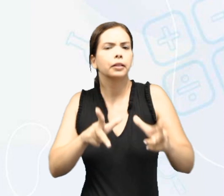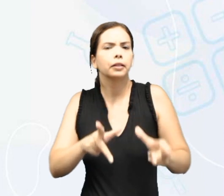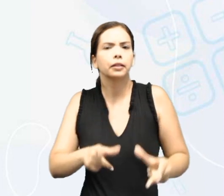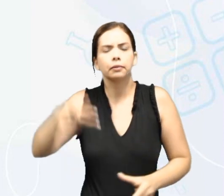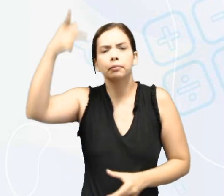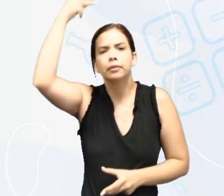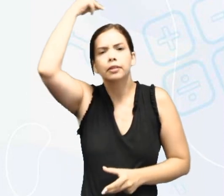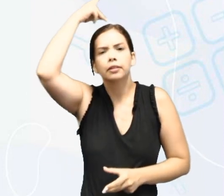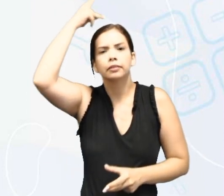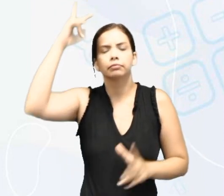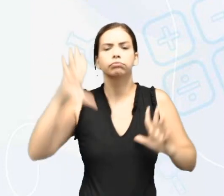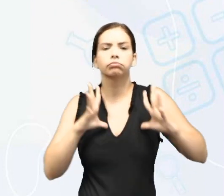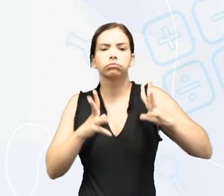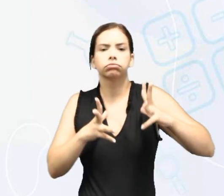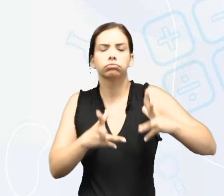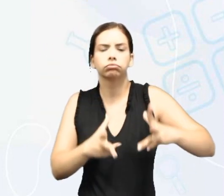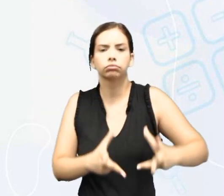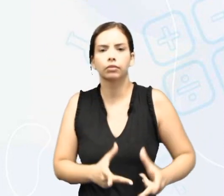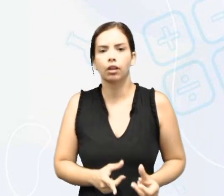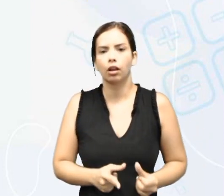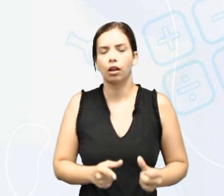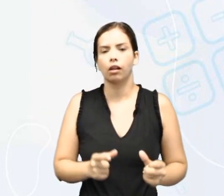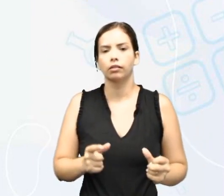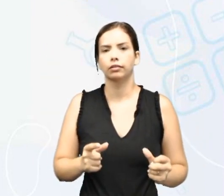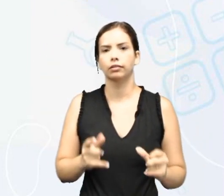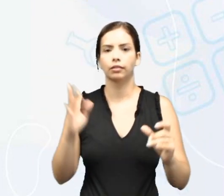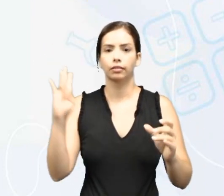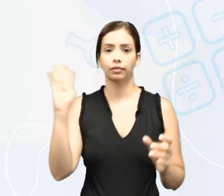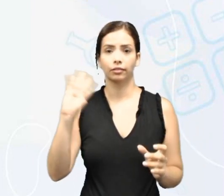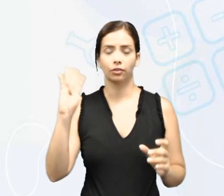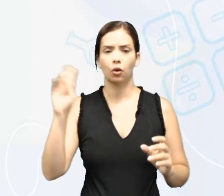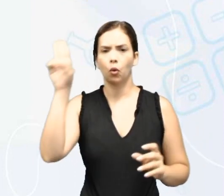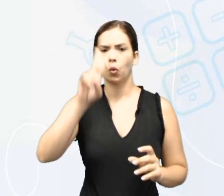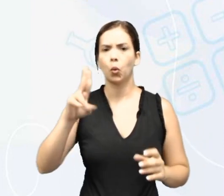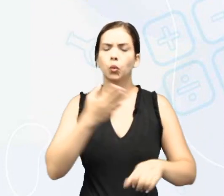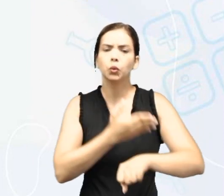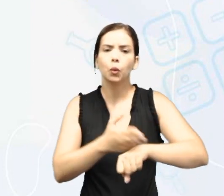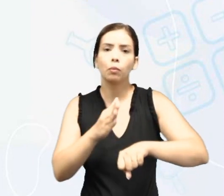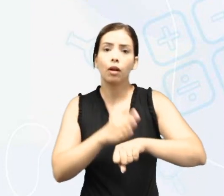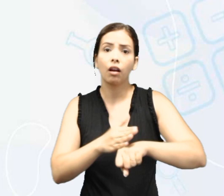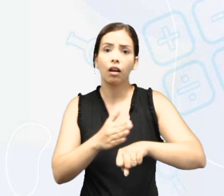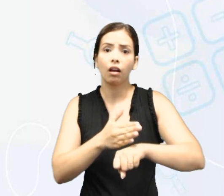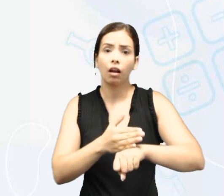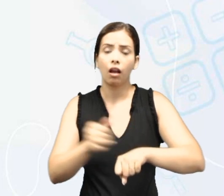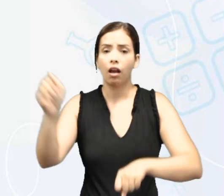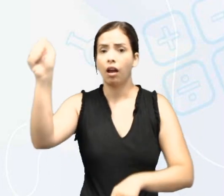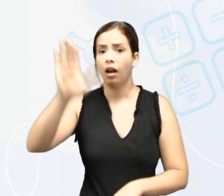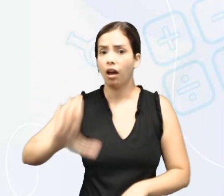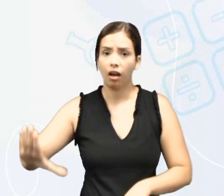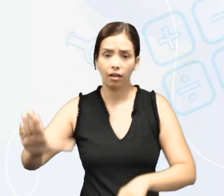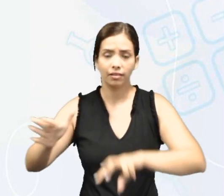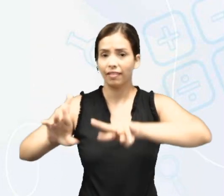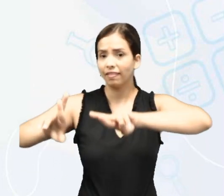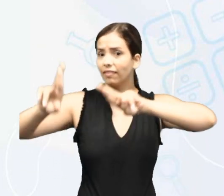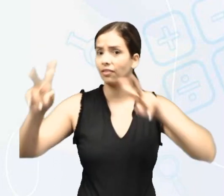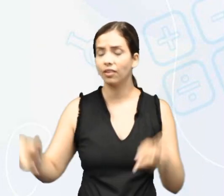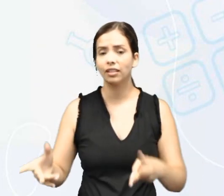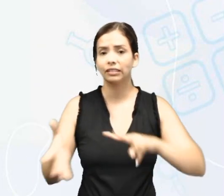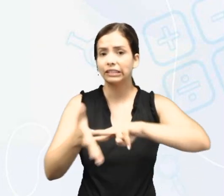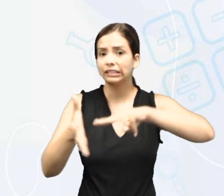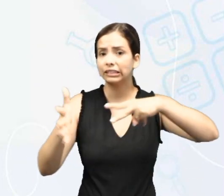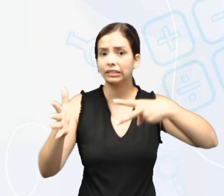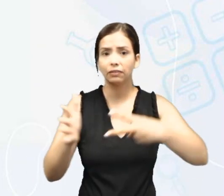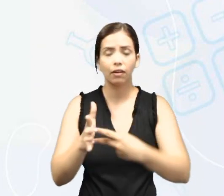noivas no Ocidente usam branco, né, tradicionalmente. Na Ásia, o branco já representa a morte, né, o luto, a má